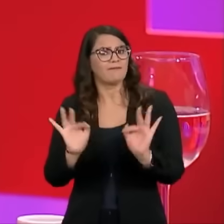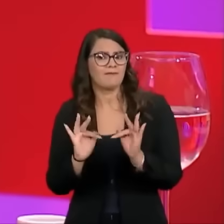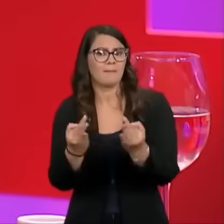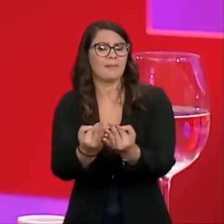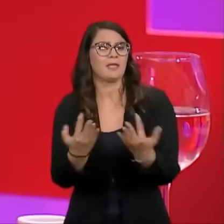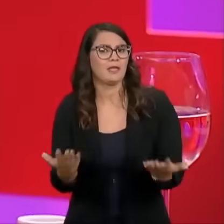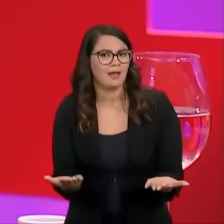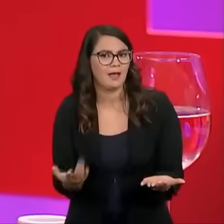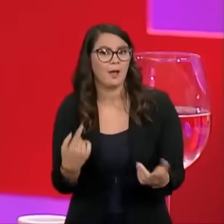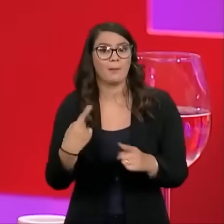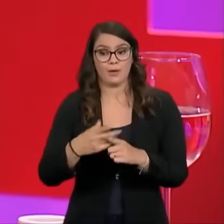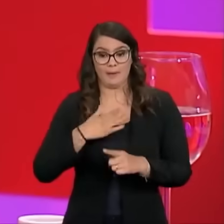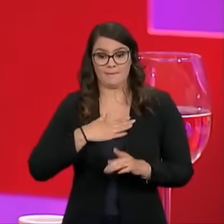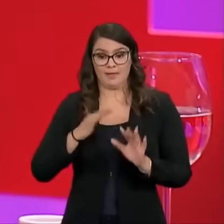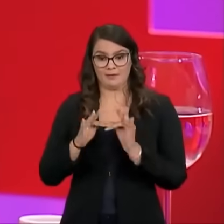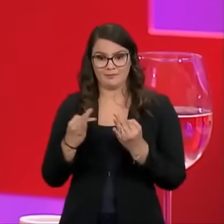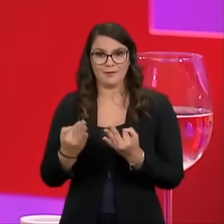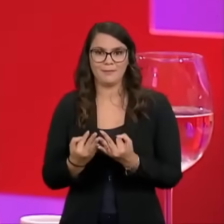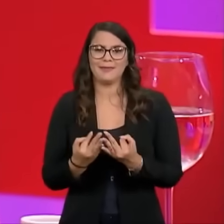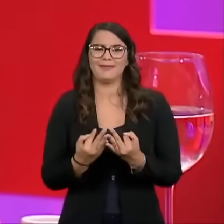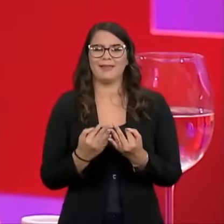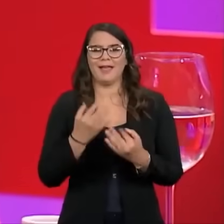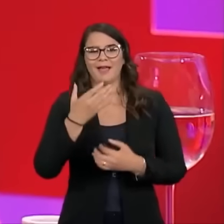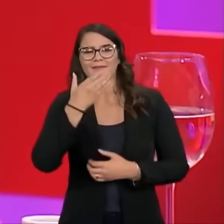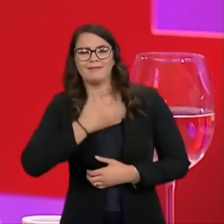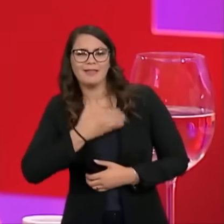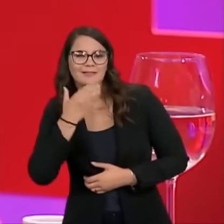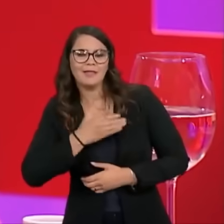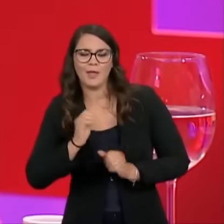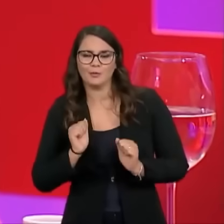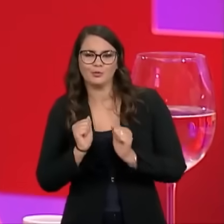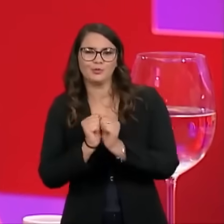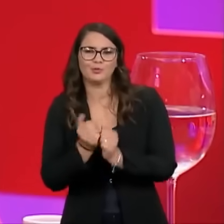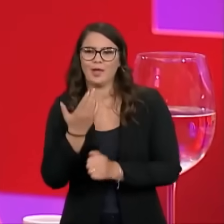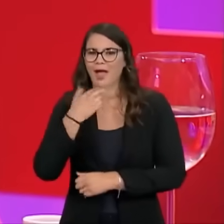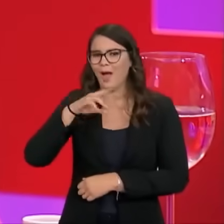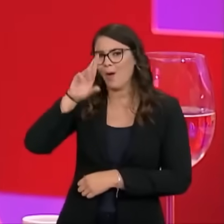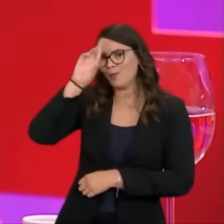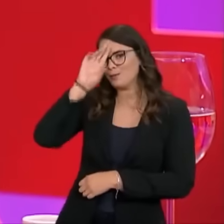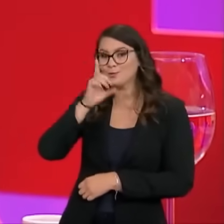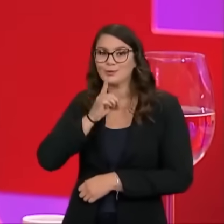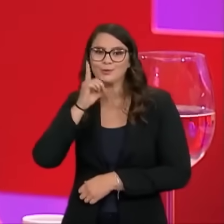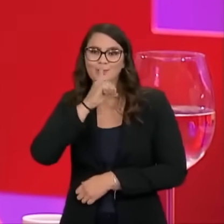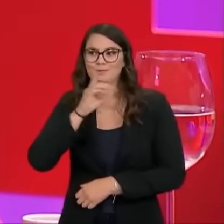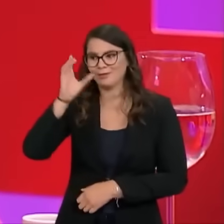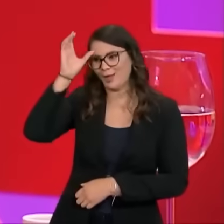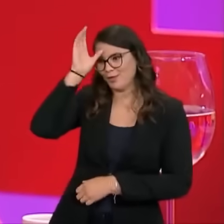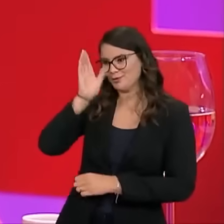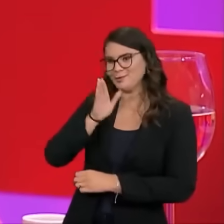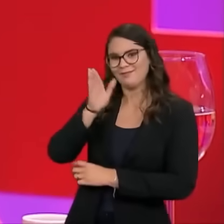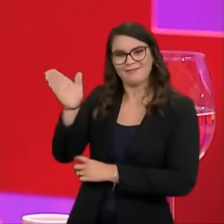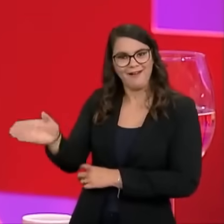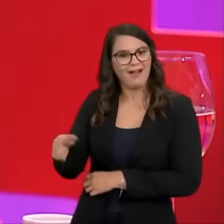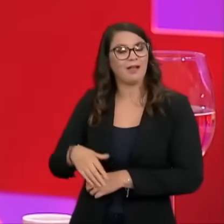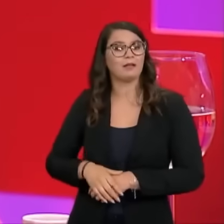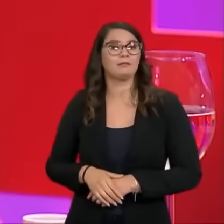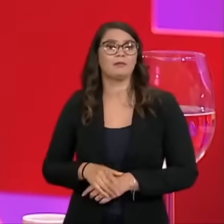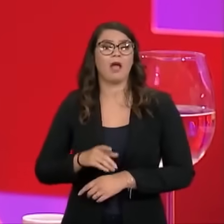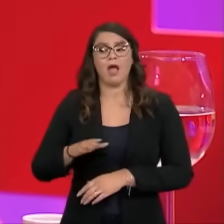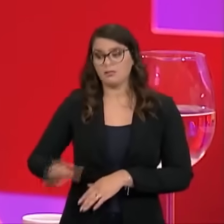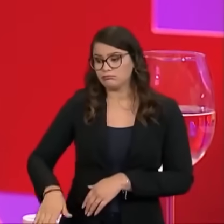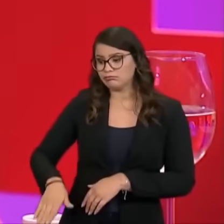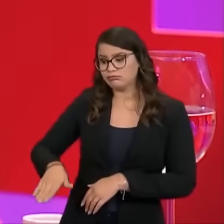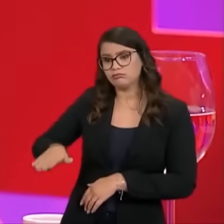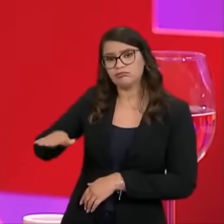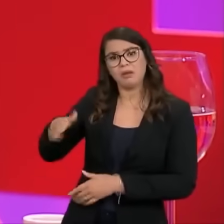era uma família de de final de ano passar junta de almoço aos domingos na casa das tias isso na minha infância depois isso foi se perdendo e